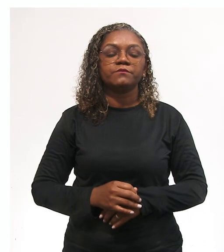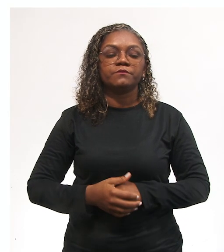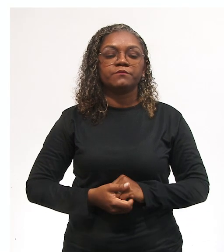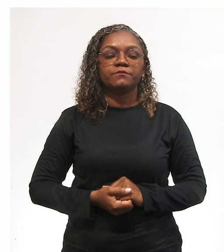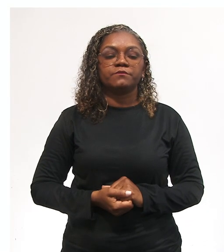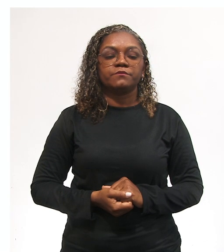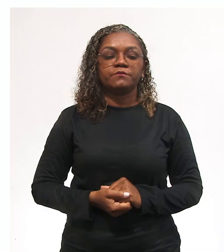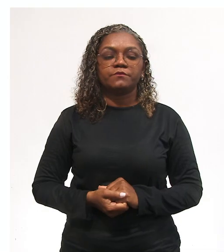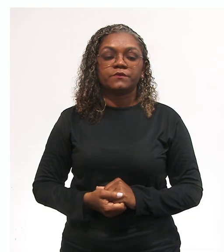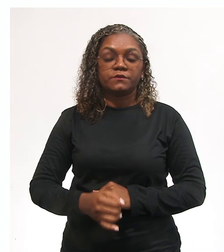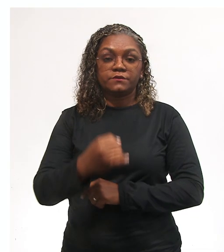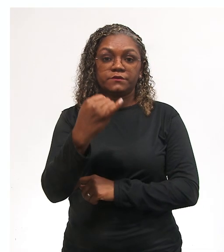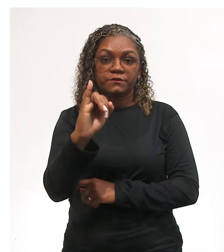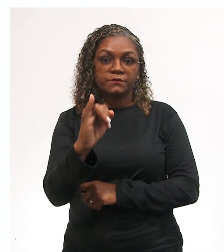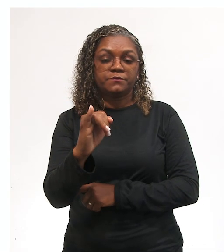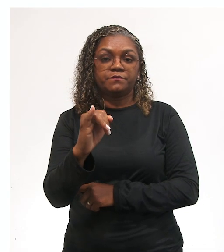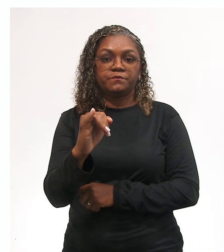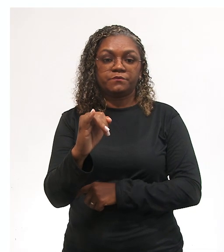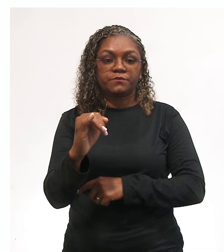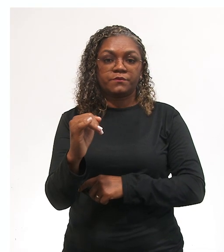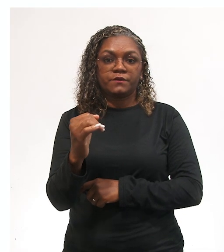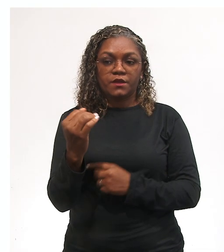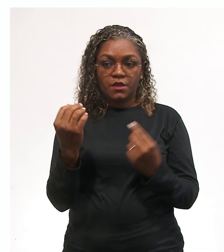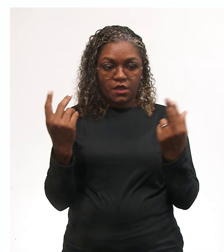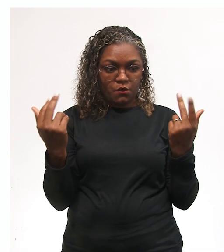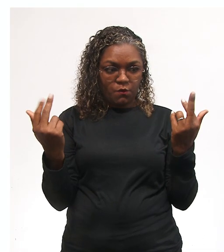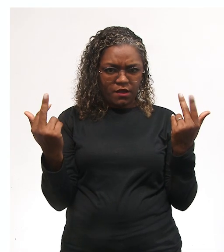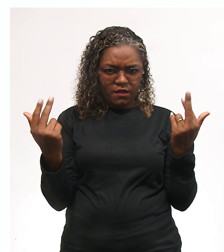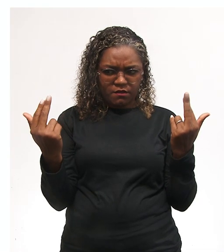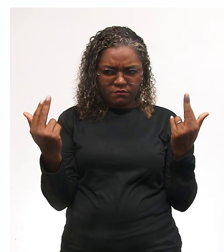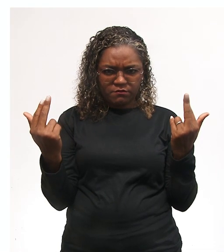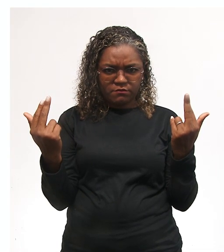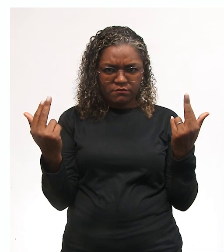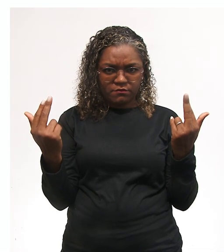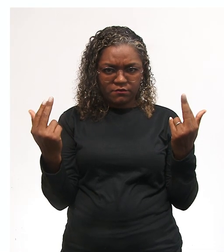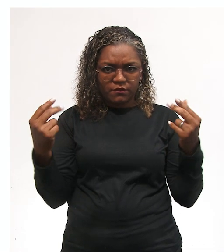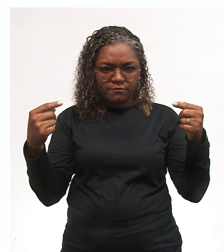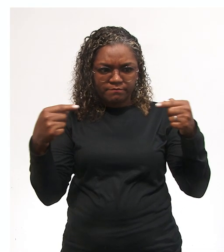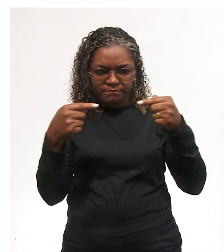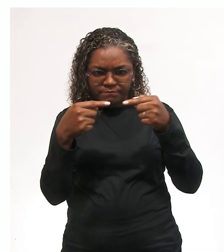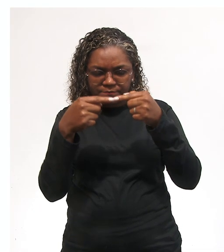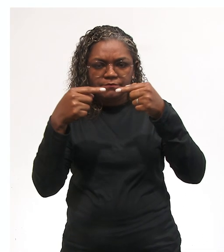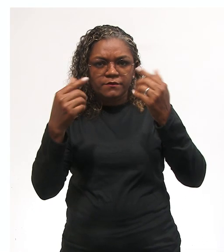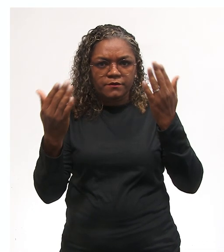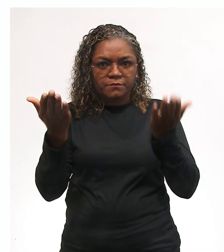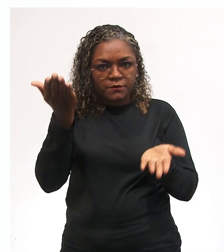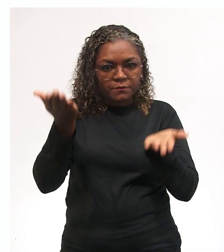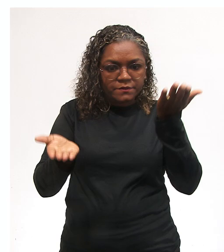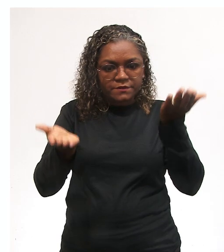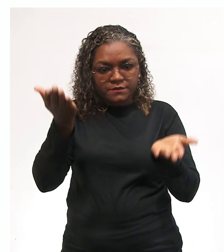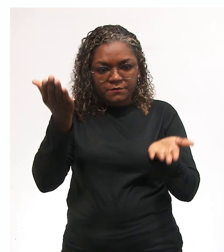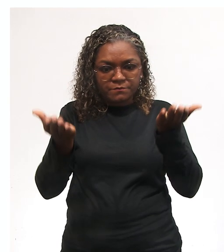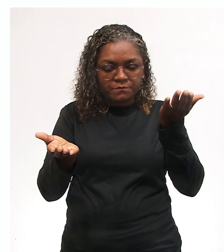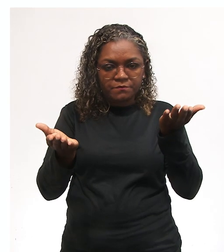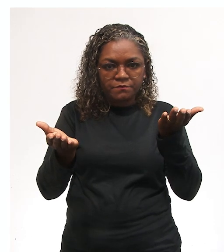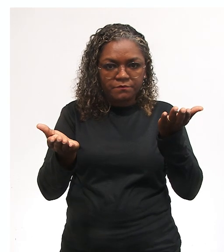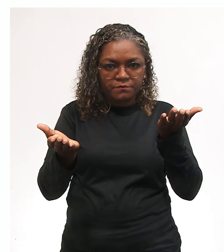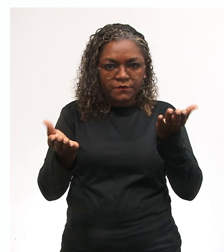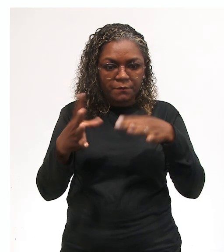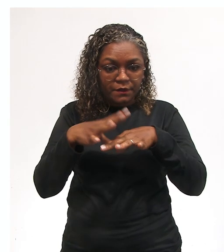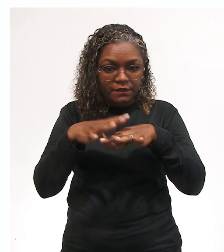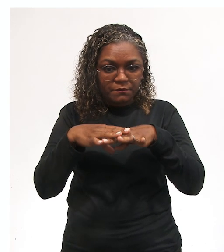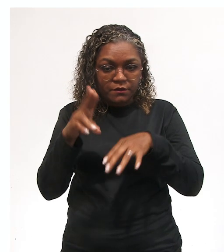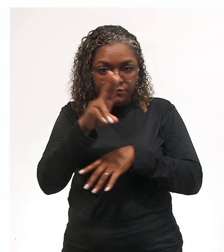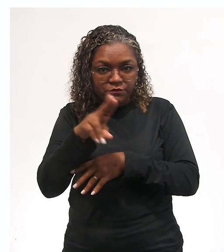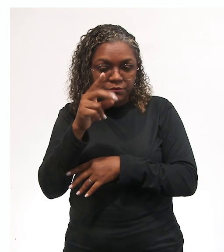razões. Se duas razões são equivalentes, nós dizemos que formamos uma proporção. E aí, matematicamente, na